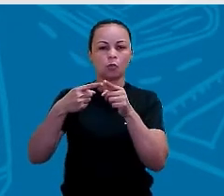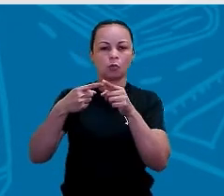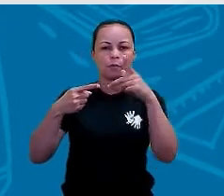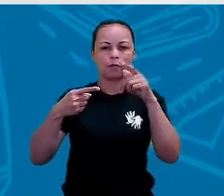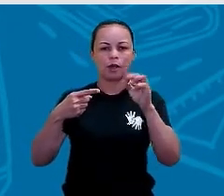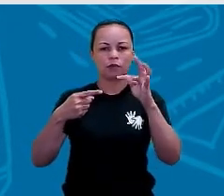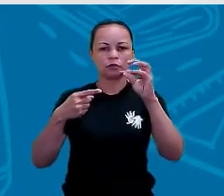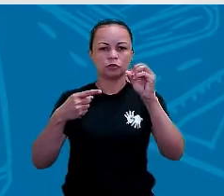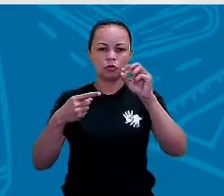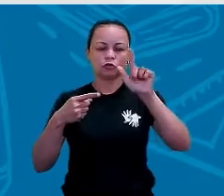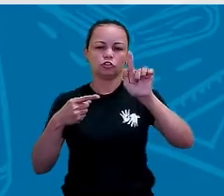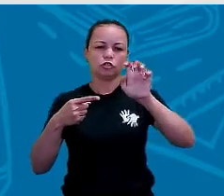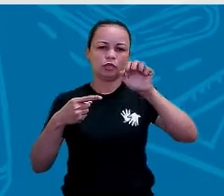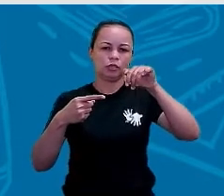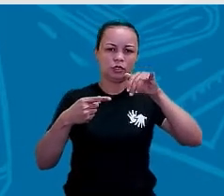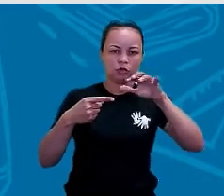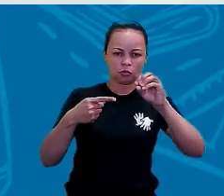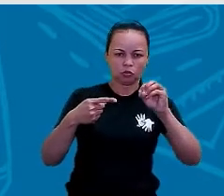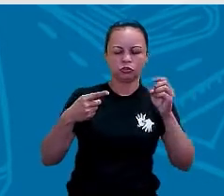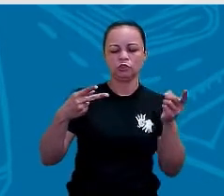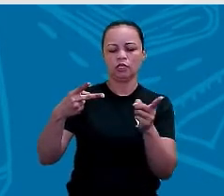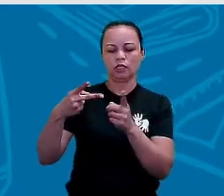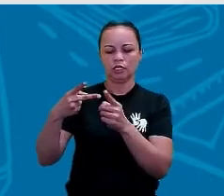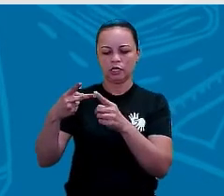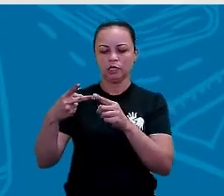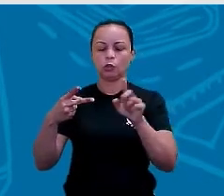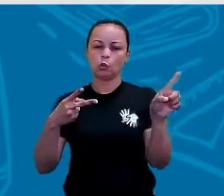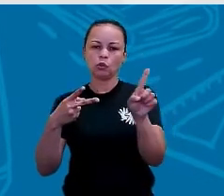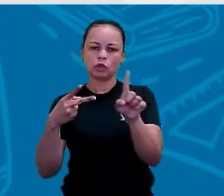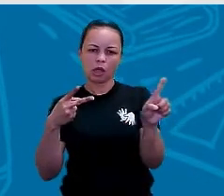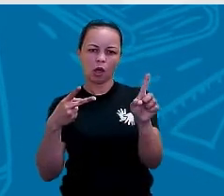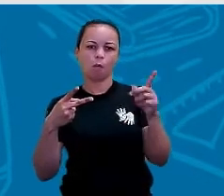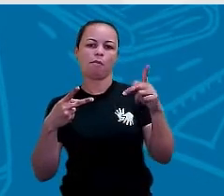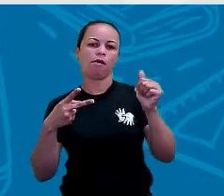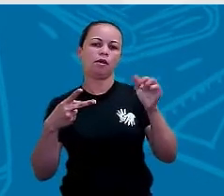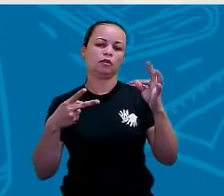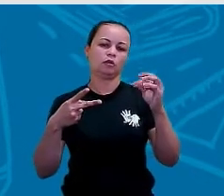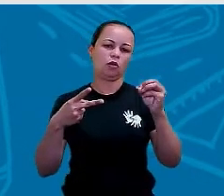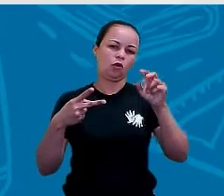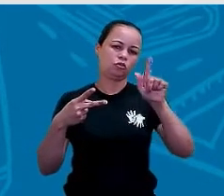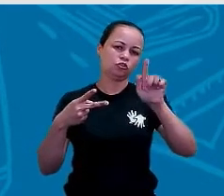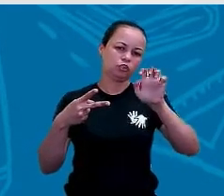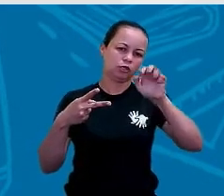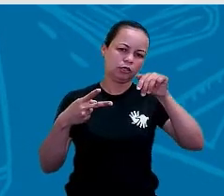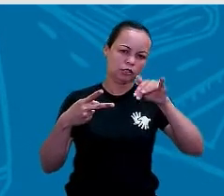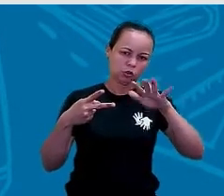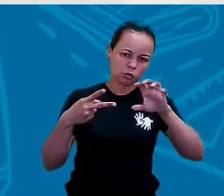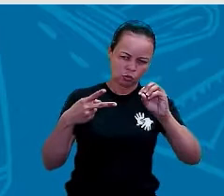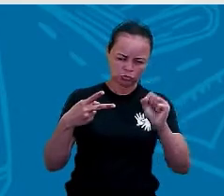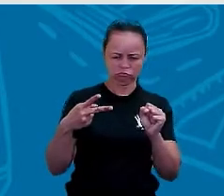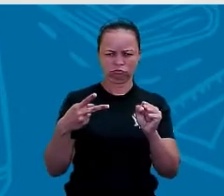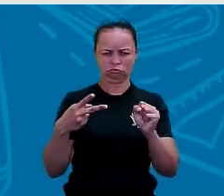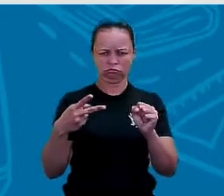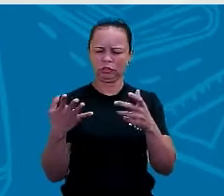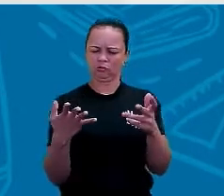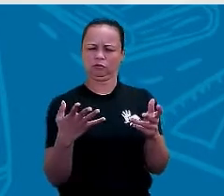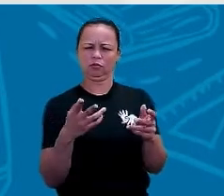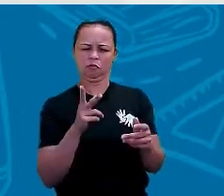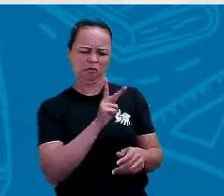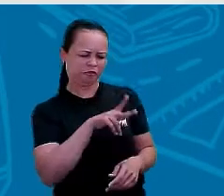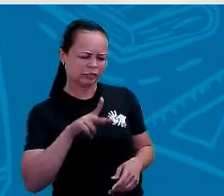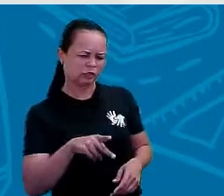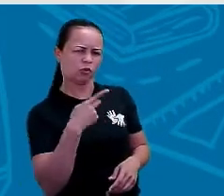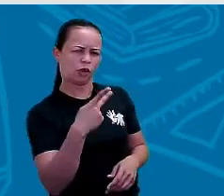patogênicos e os micro-organismos que são não patogênicos. Aí você diz, professor, e esse nome estranho, o